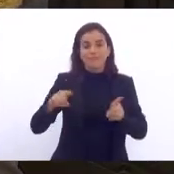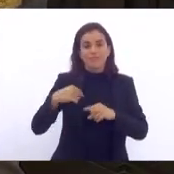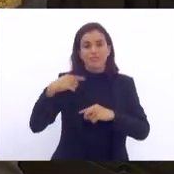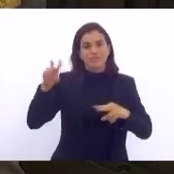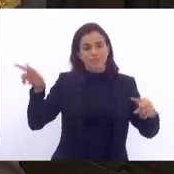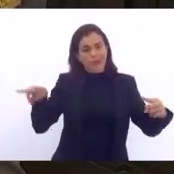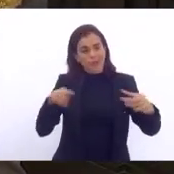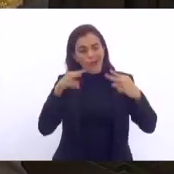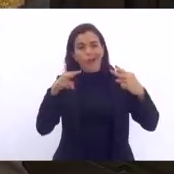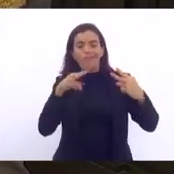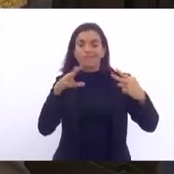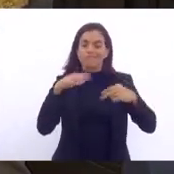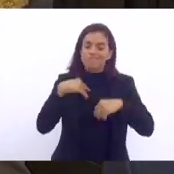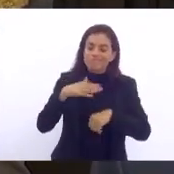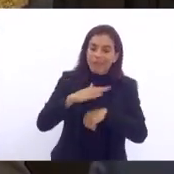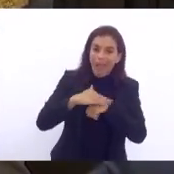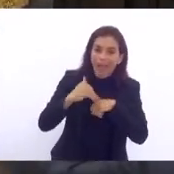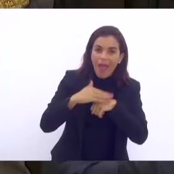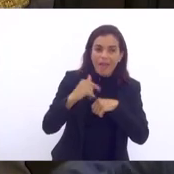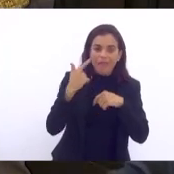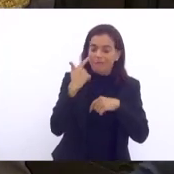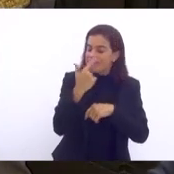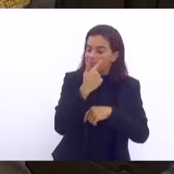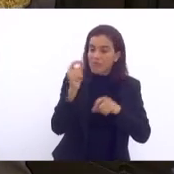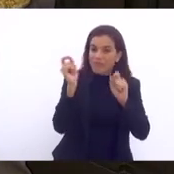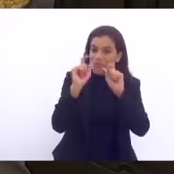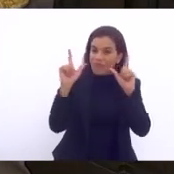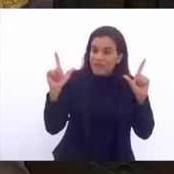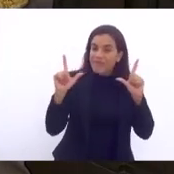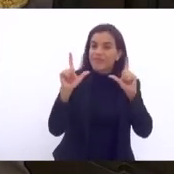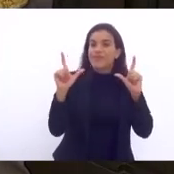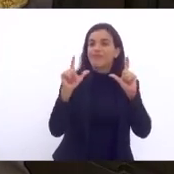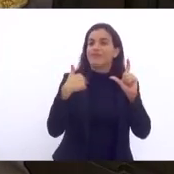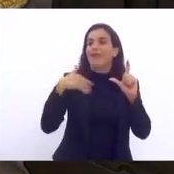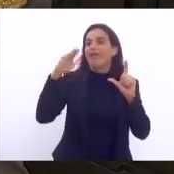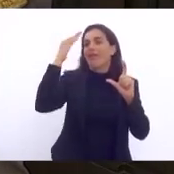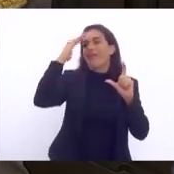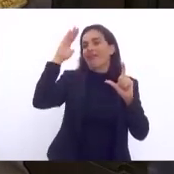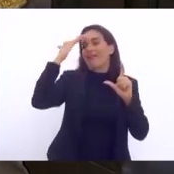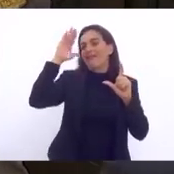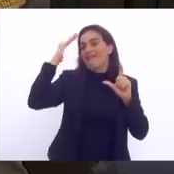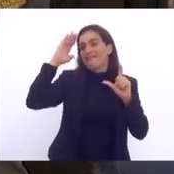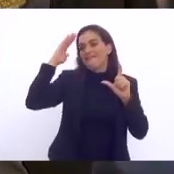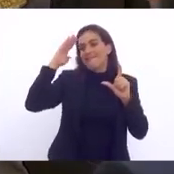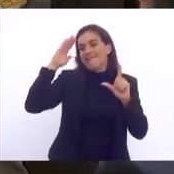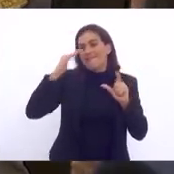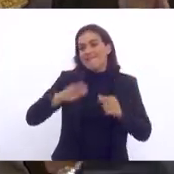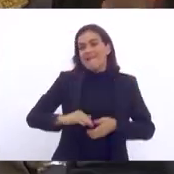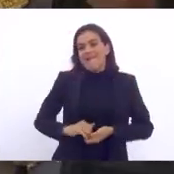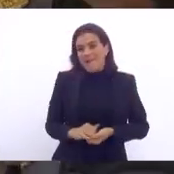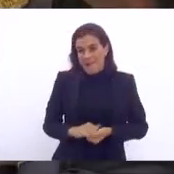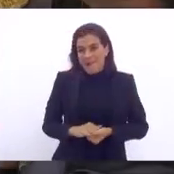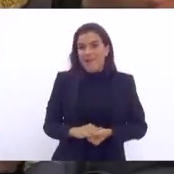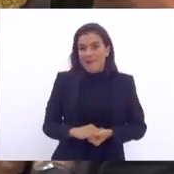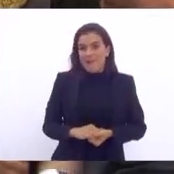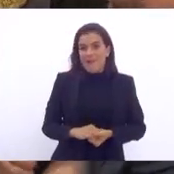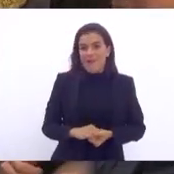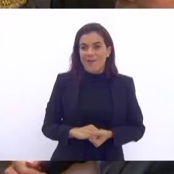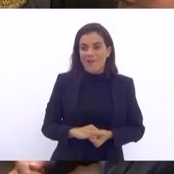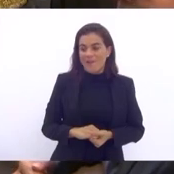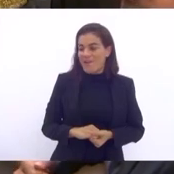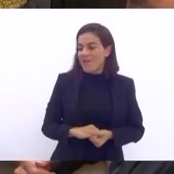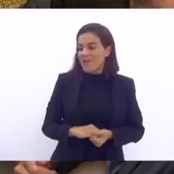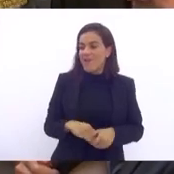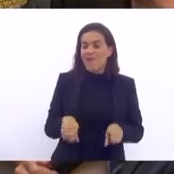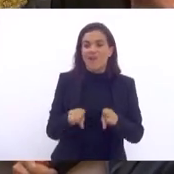com olhar vivo, a gente consegue entender no fundo pelo que vocês estão brigando. Então, eu só tenho a agradecer